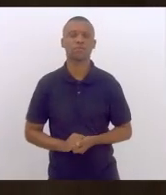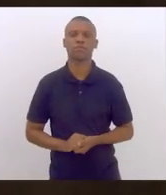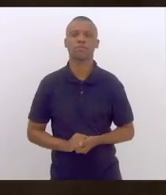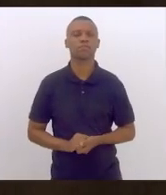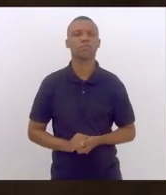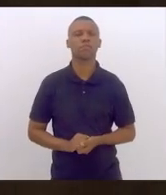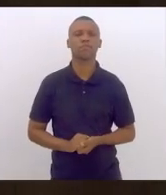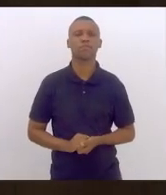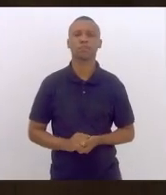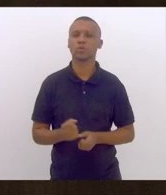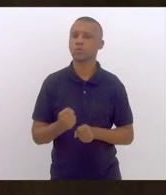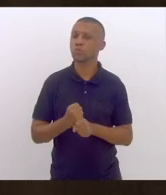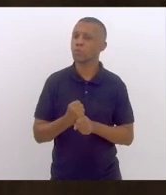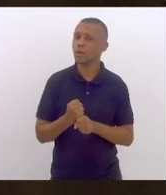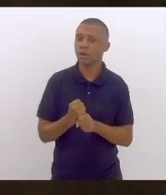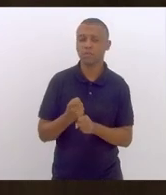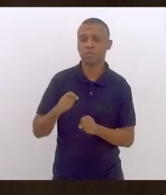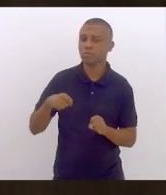de